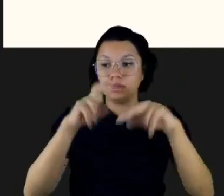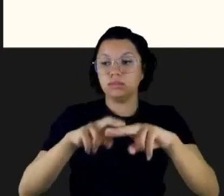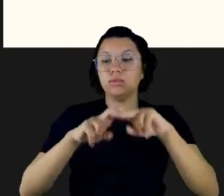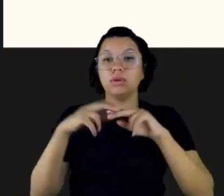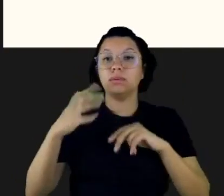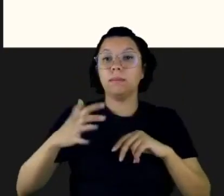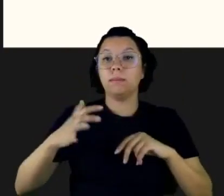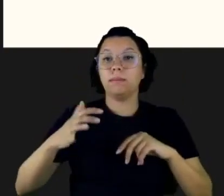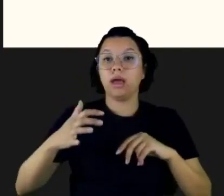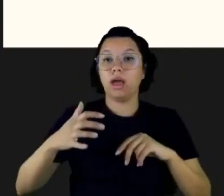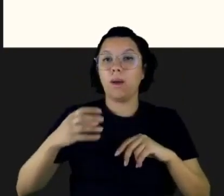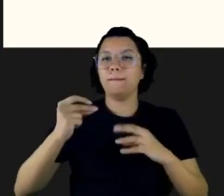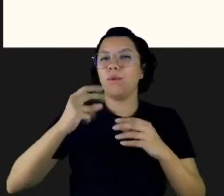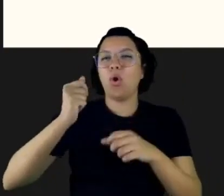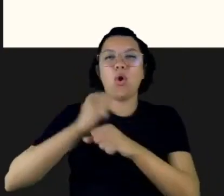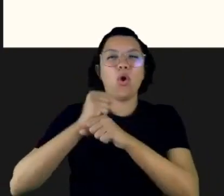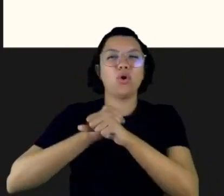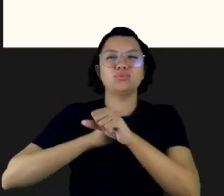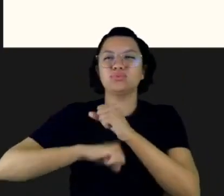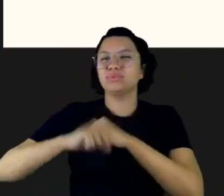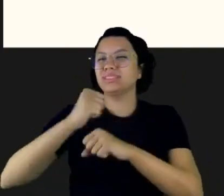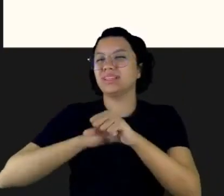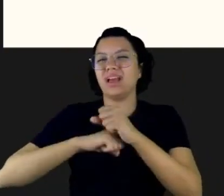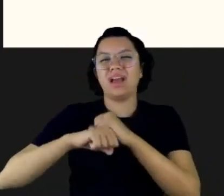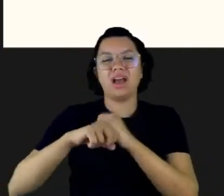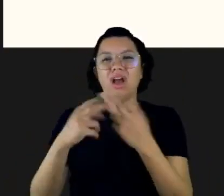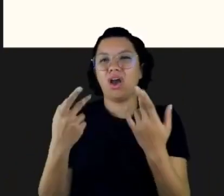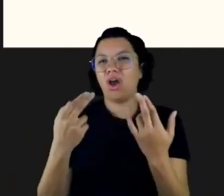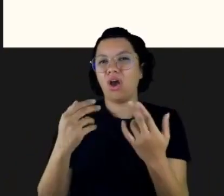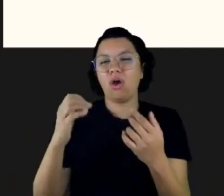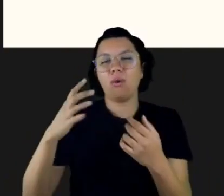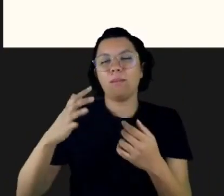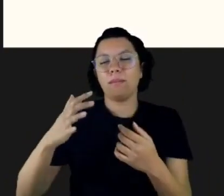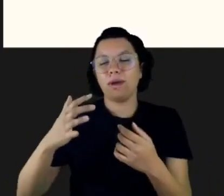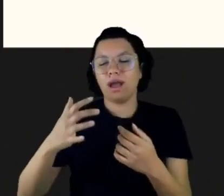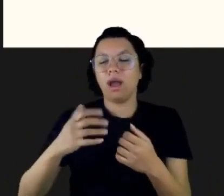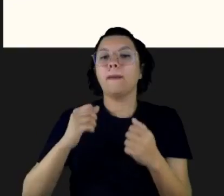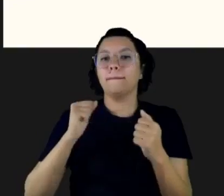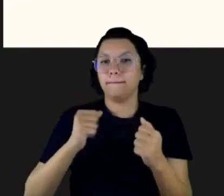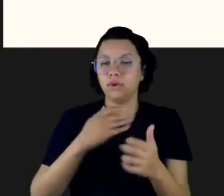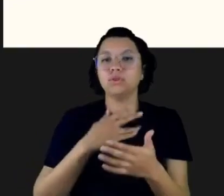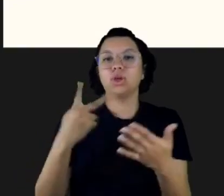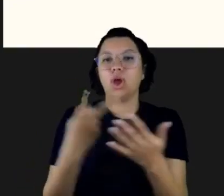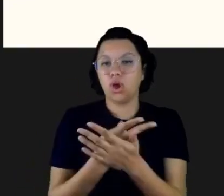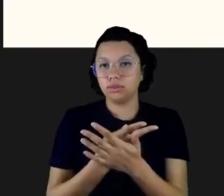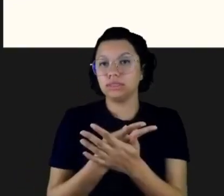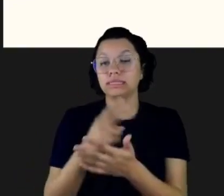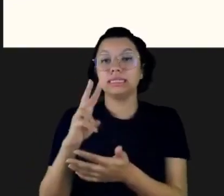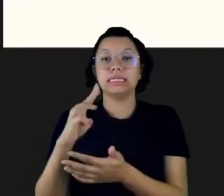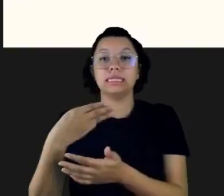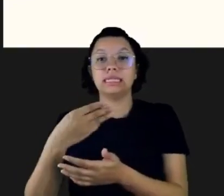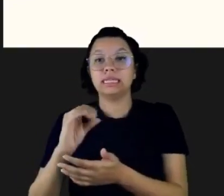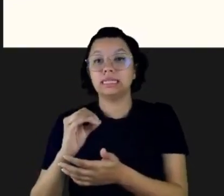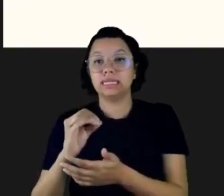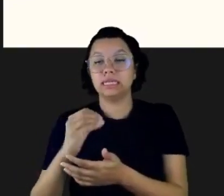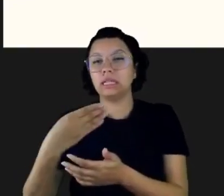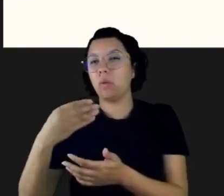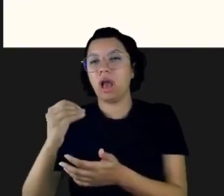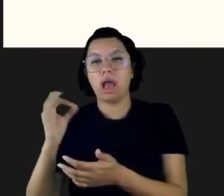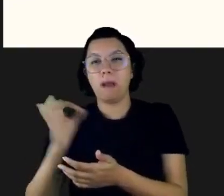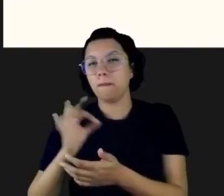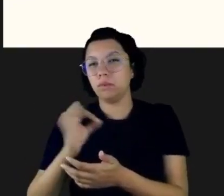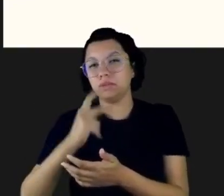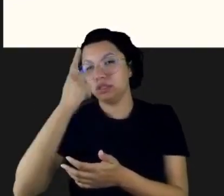tá? 30% a 40% das pessoas com Parkinson pode desenvolver demência. Não vai acontecer